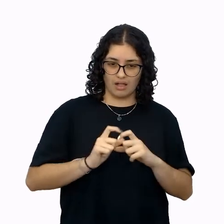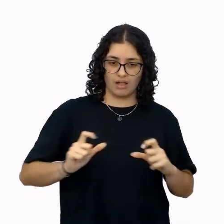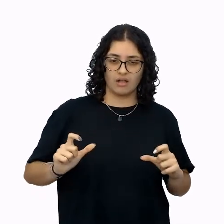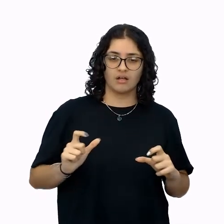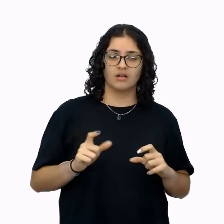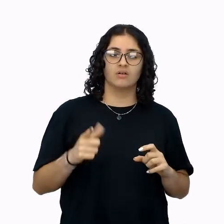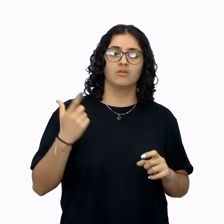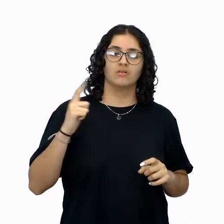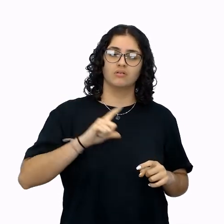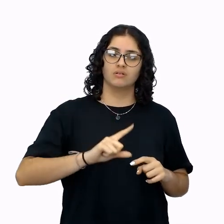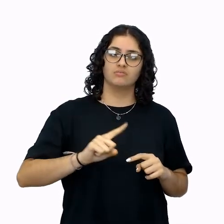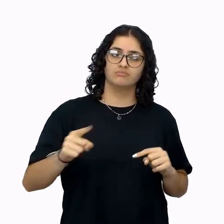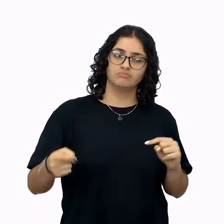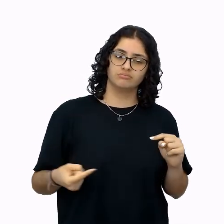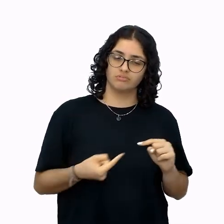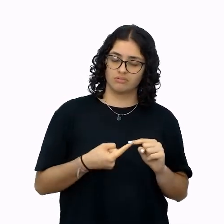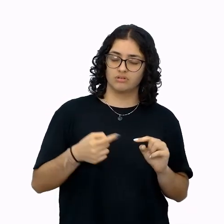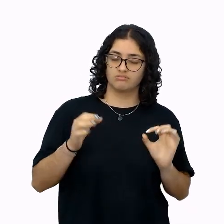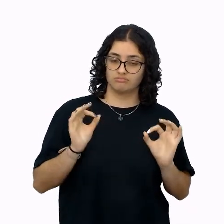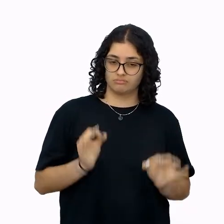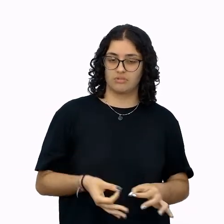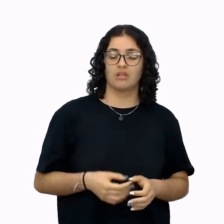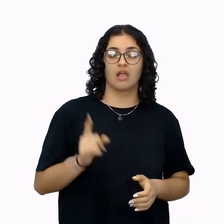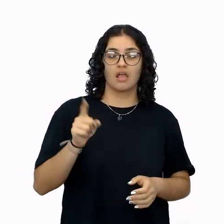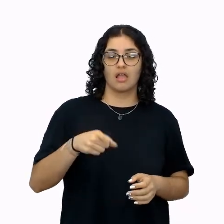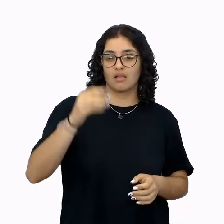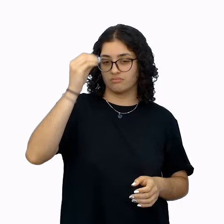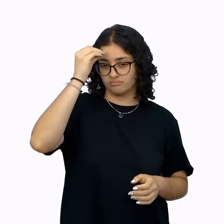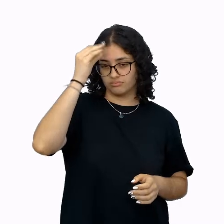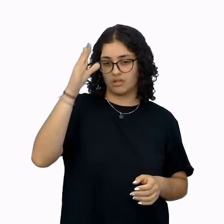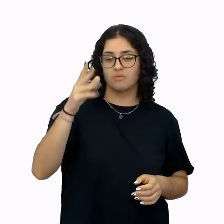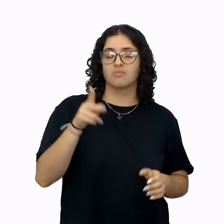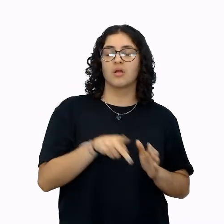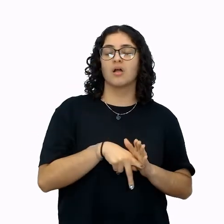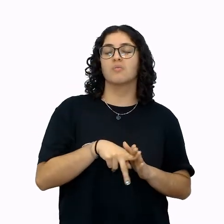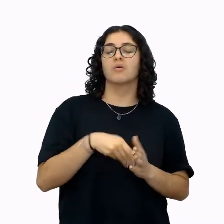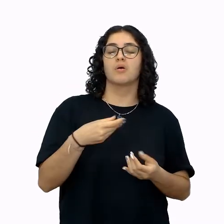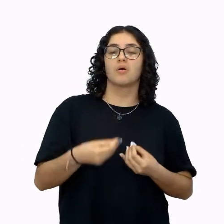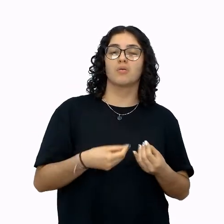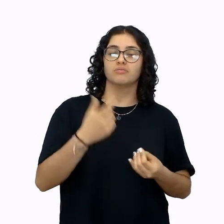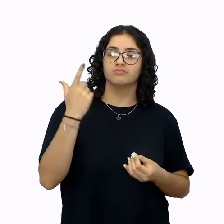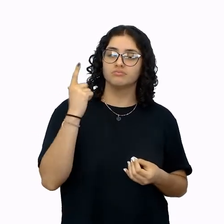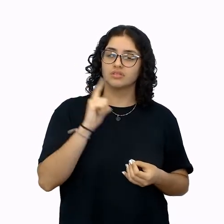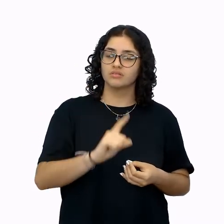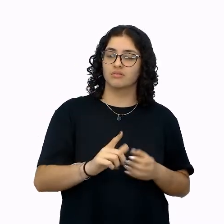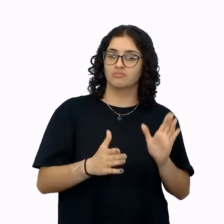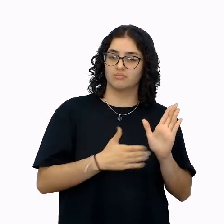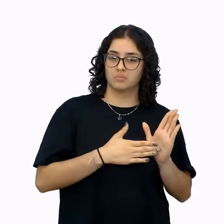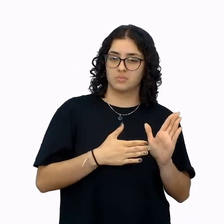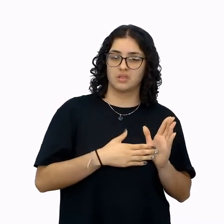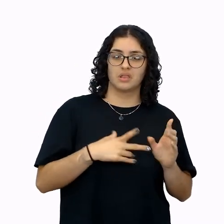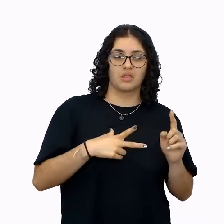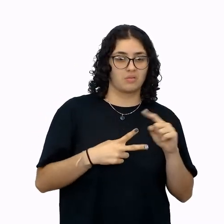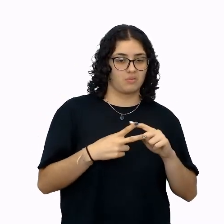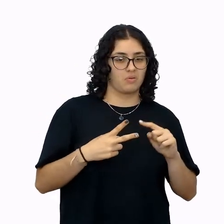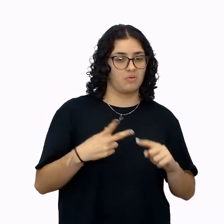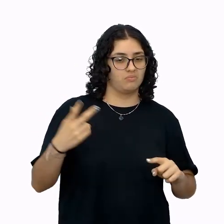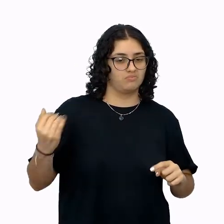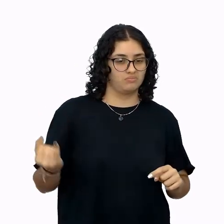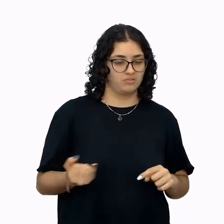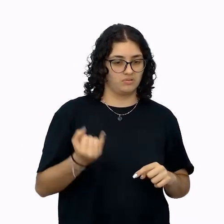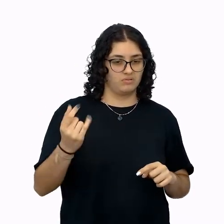para atingir o objeto de conhecimento, que é compreender a proposta iniciativa. Então, vocês viram que tem dois requisitos essenciais: